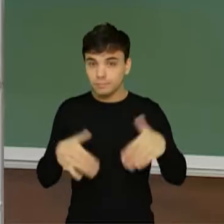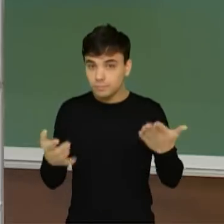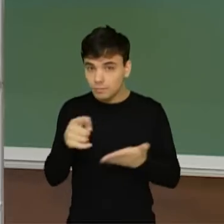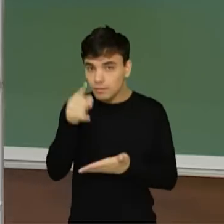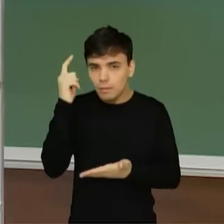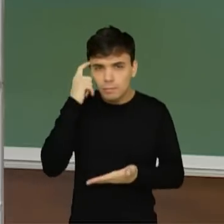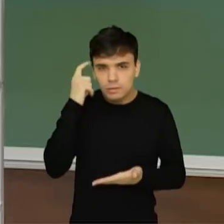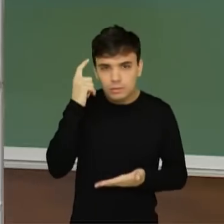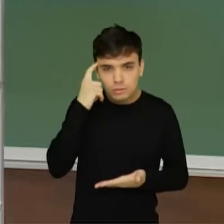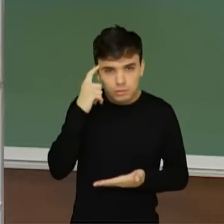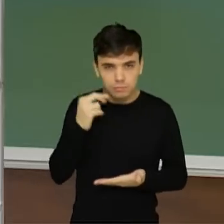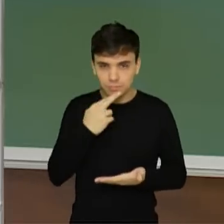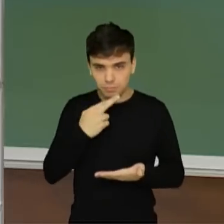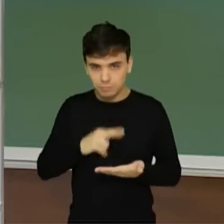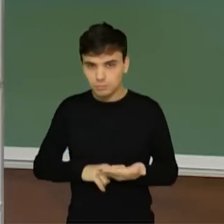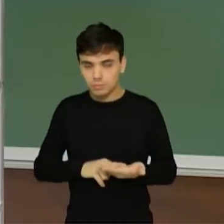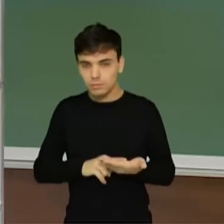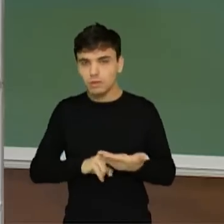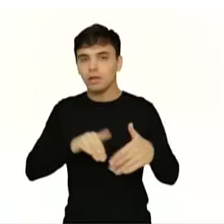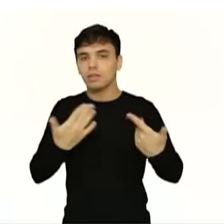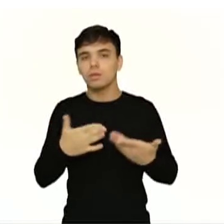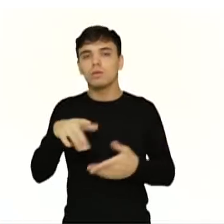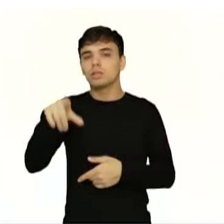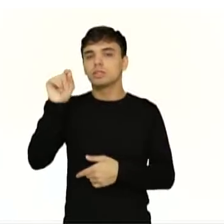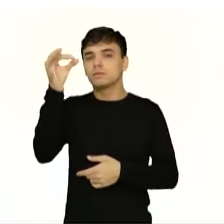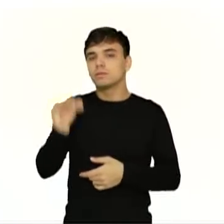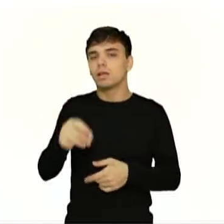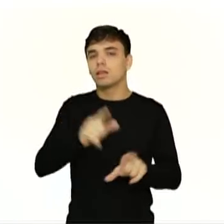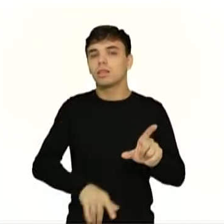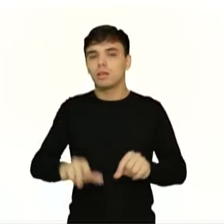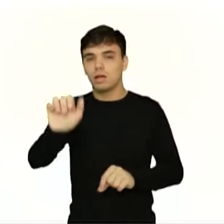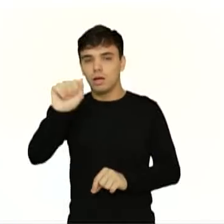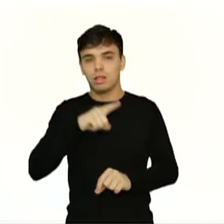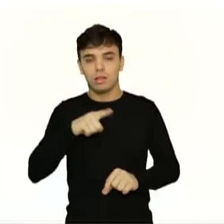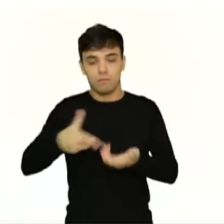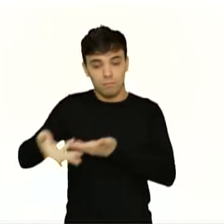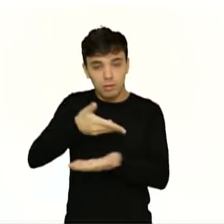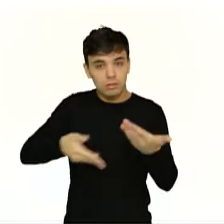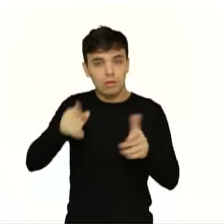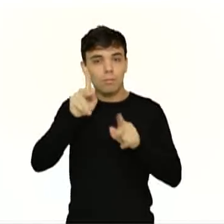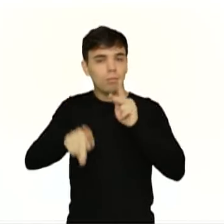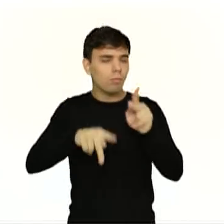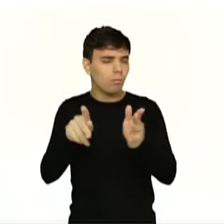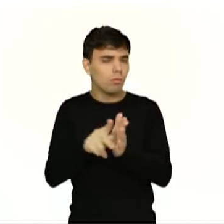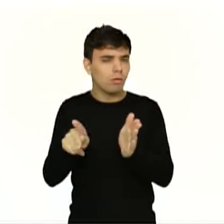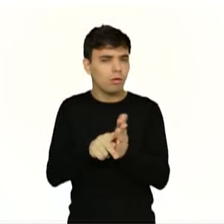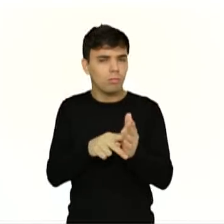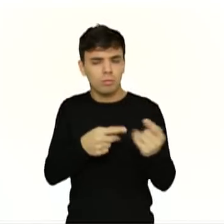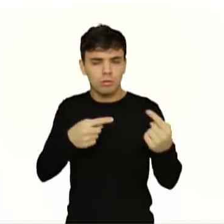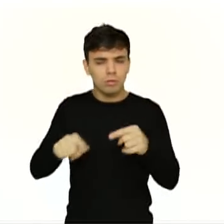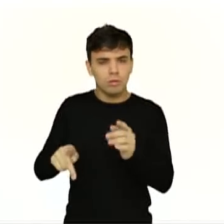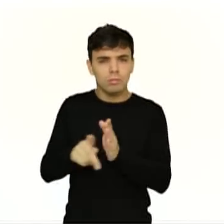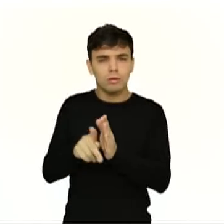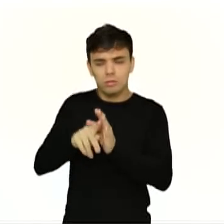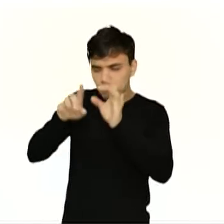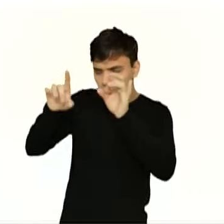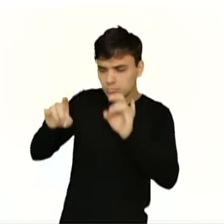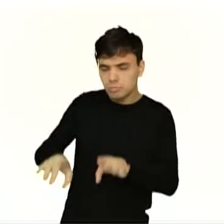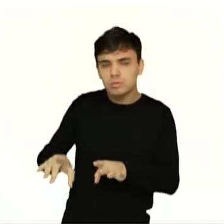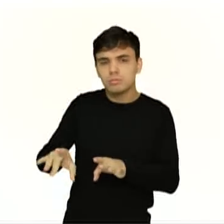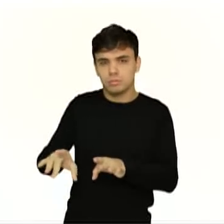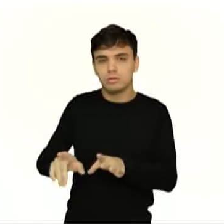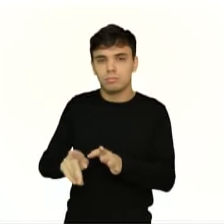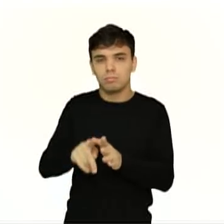Pensaram? Responderam? A alternativa correta para isso era a letra A. Teve a participação popular com vista à concretização de